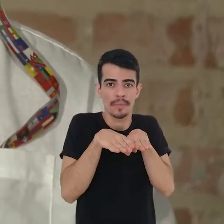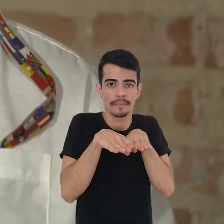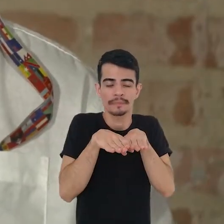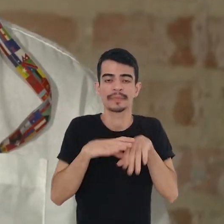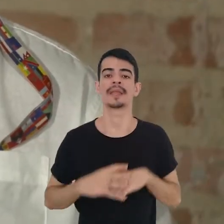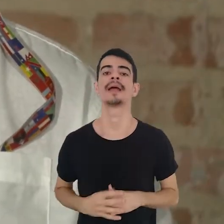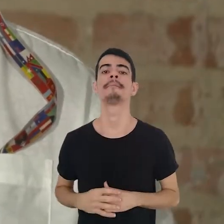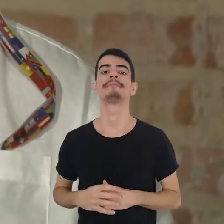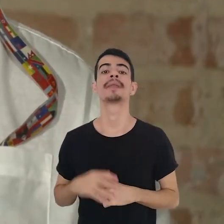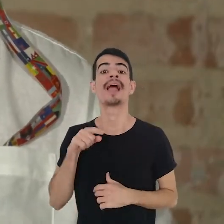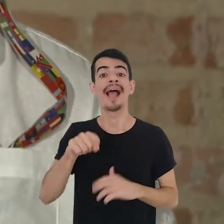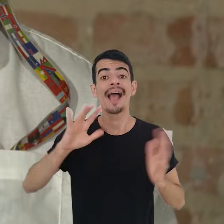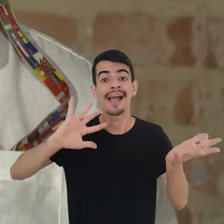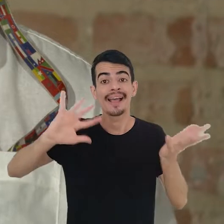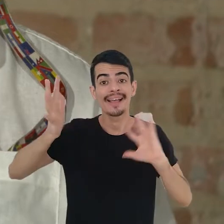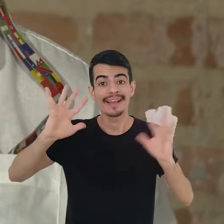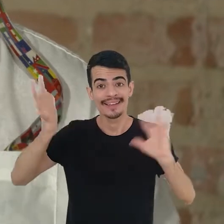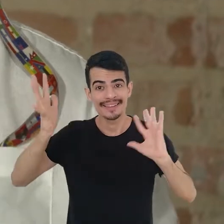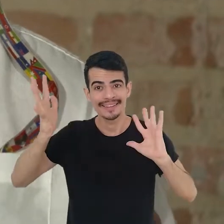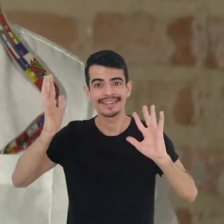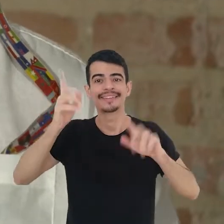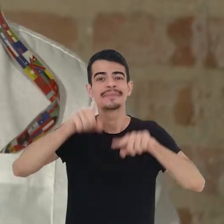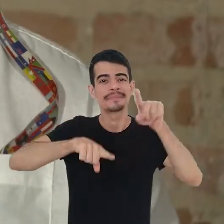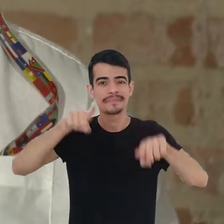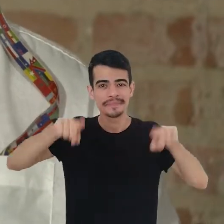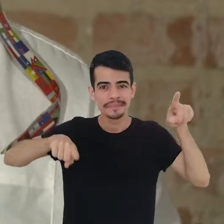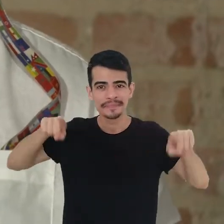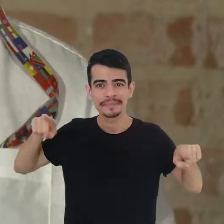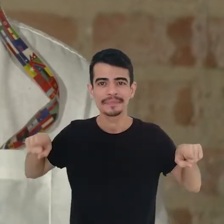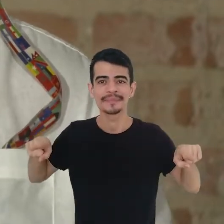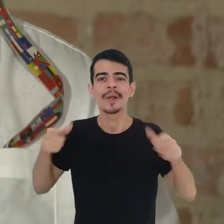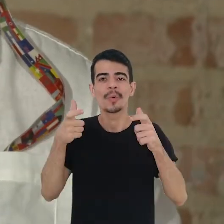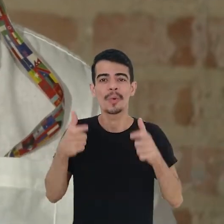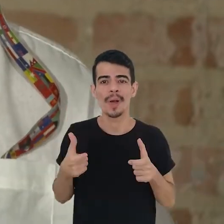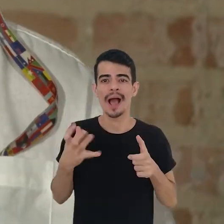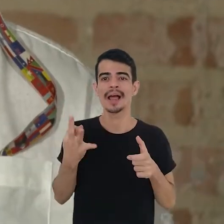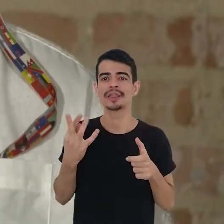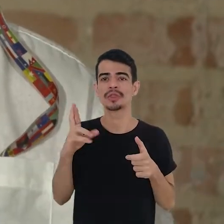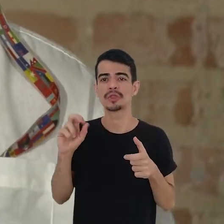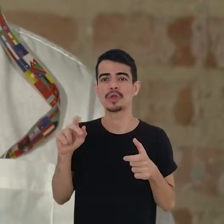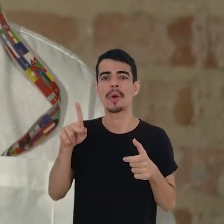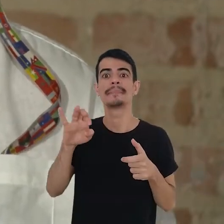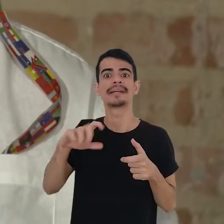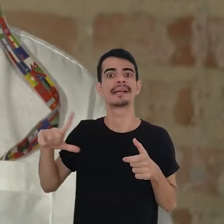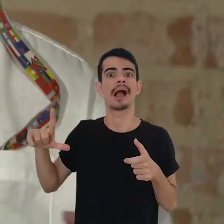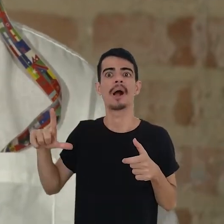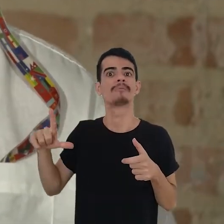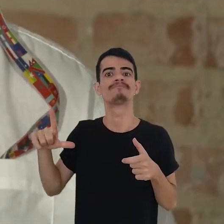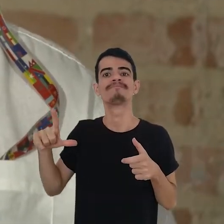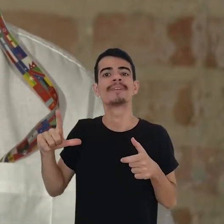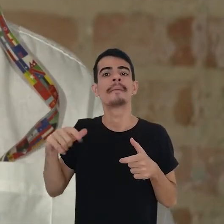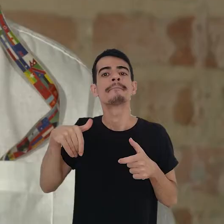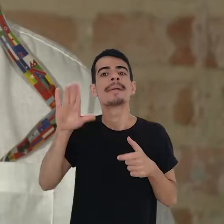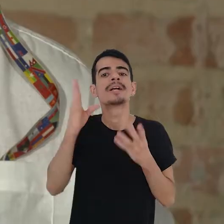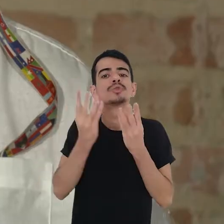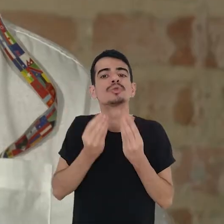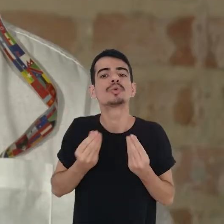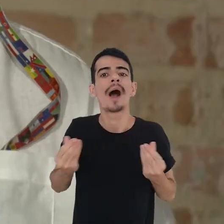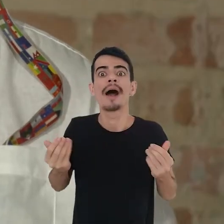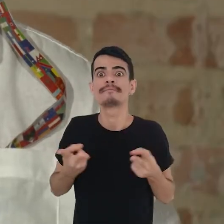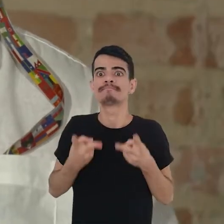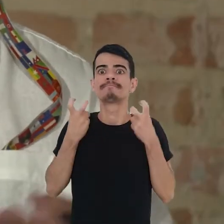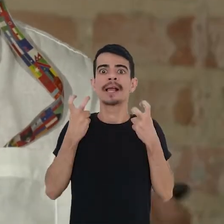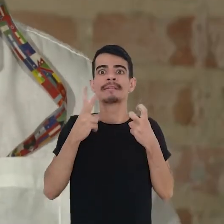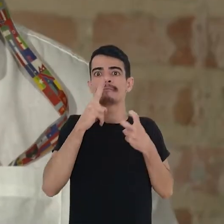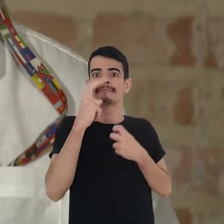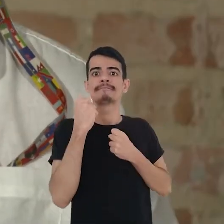nas regiões tropicais, elas são mais suavizadas do que quando observadas em regiões polares, por exemplo,